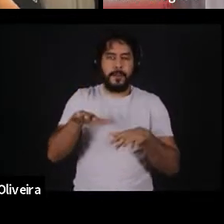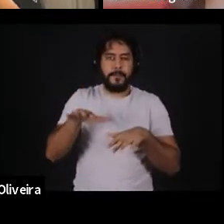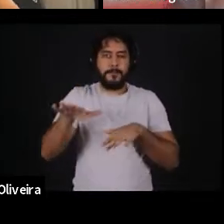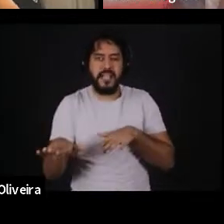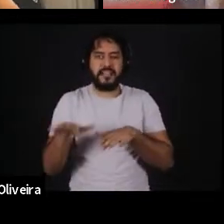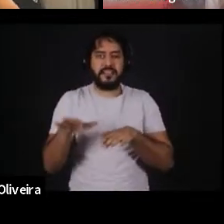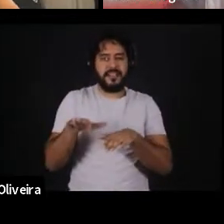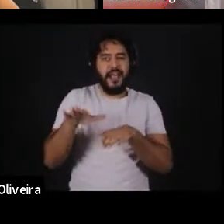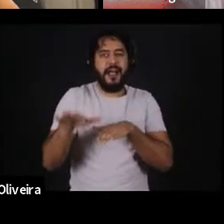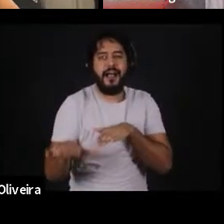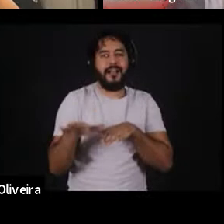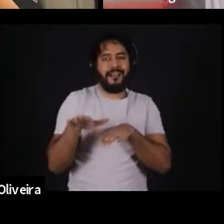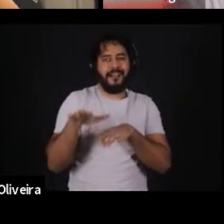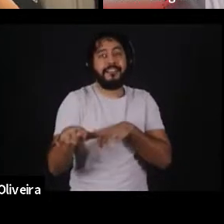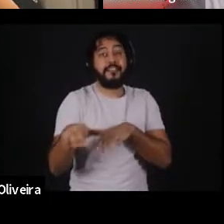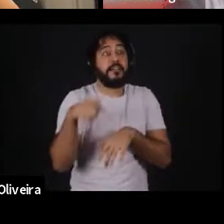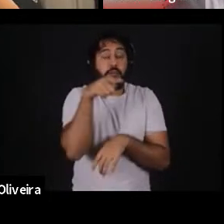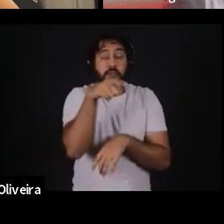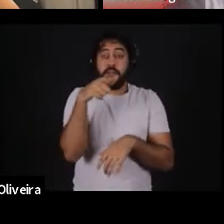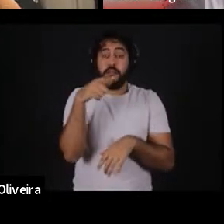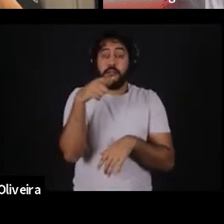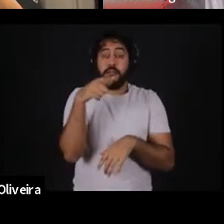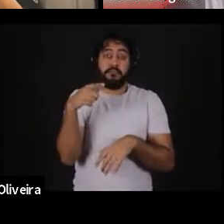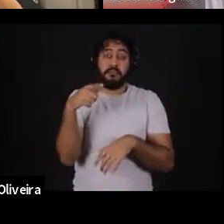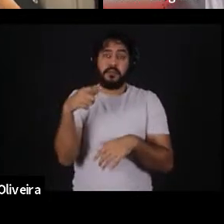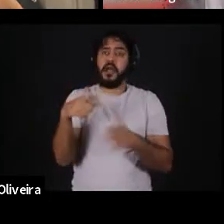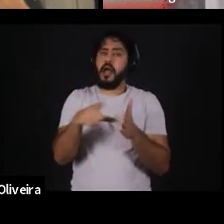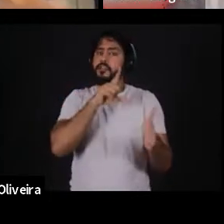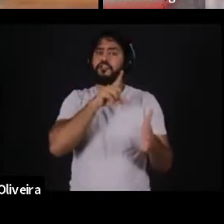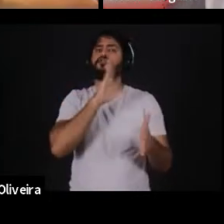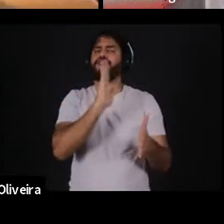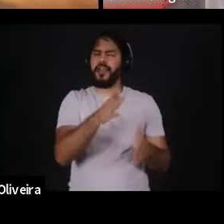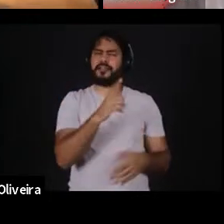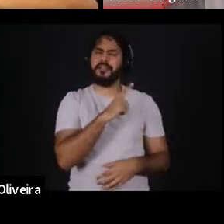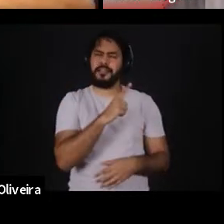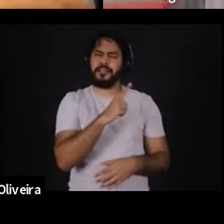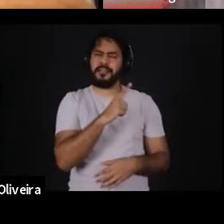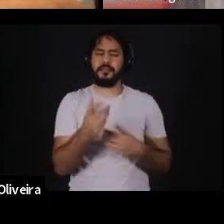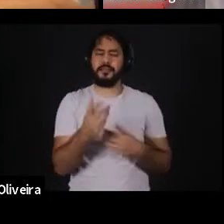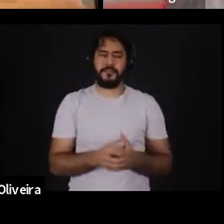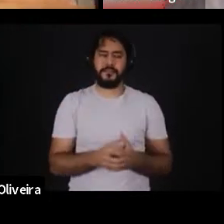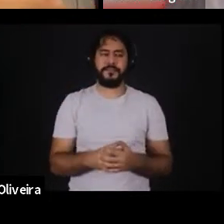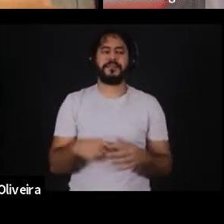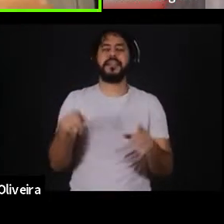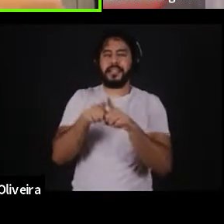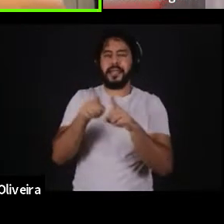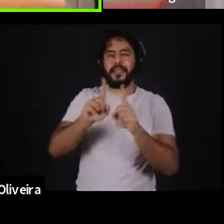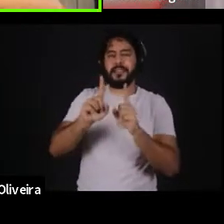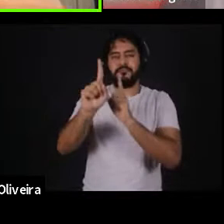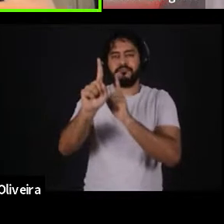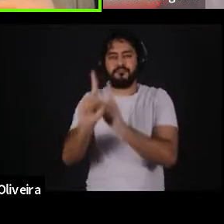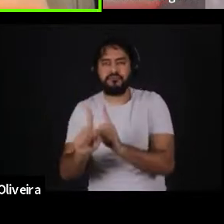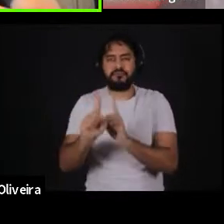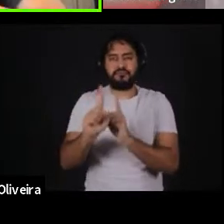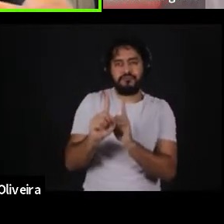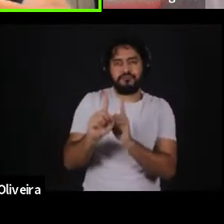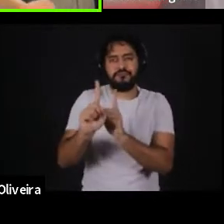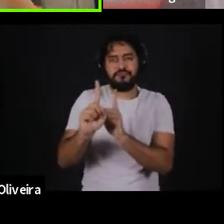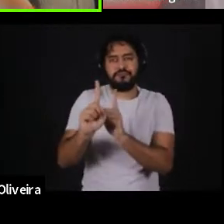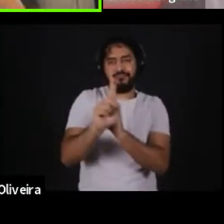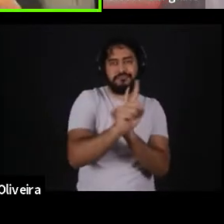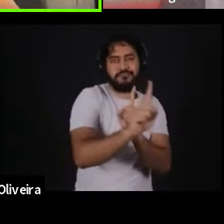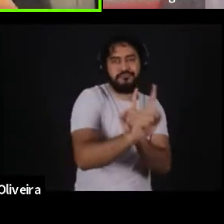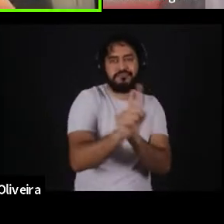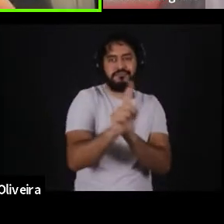aparece no pisar no repertório. chão, já aparece no repertório. No De pisar no repertório, né? chão como. E tá junto também, né? Vocês Sim. juntos, juntos, tipo.